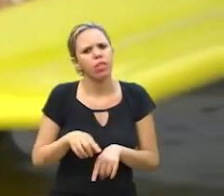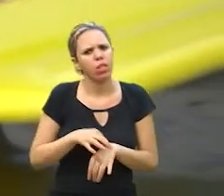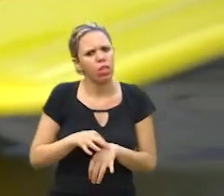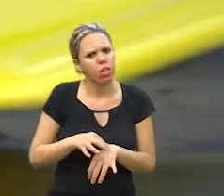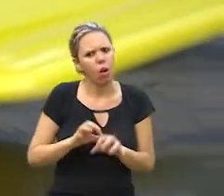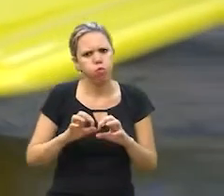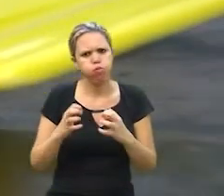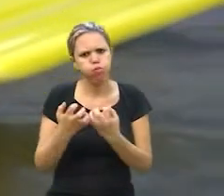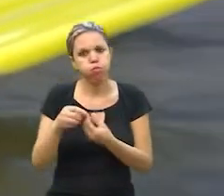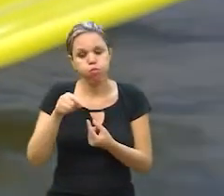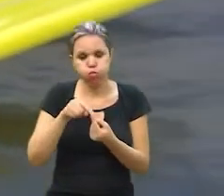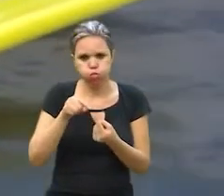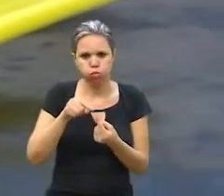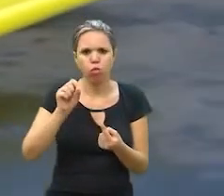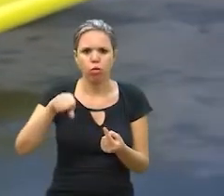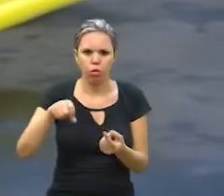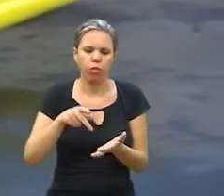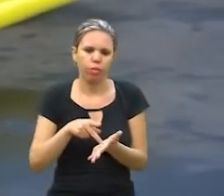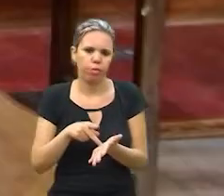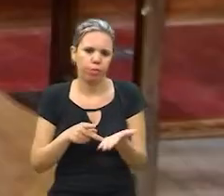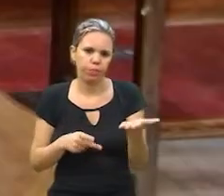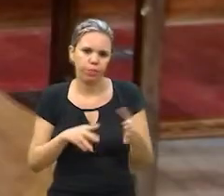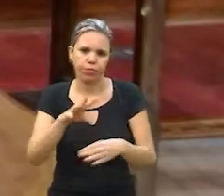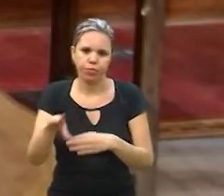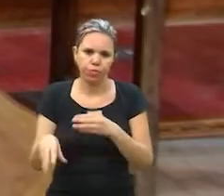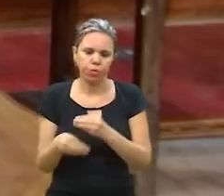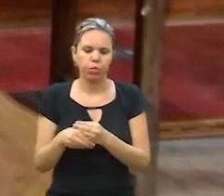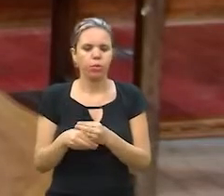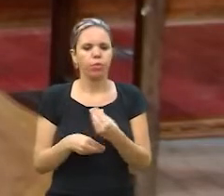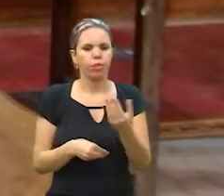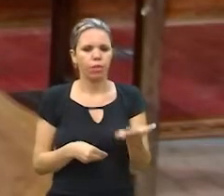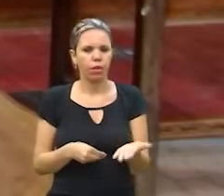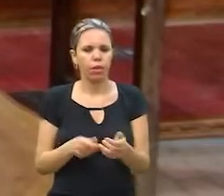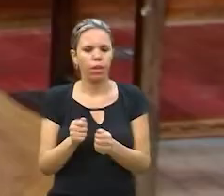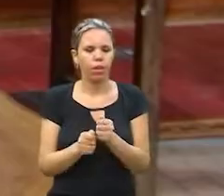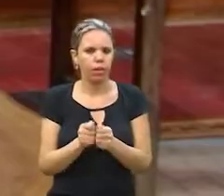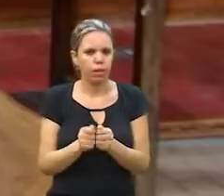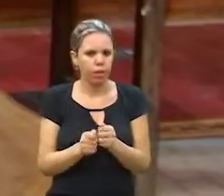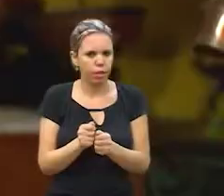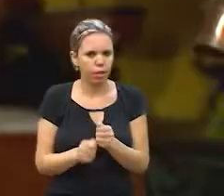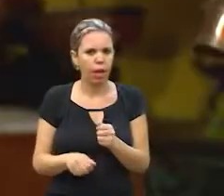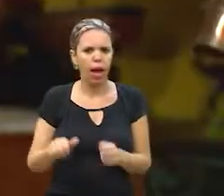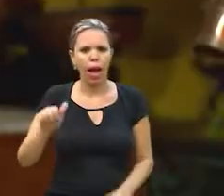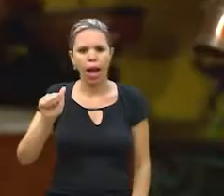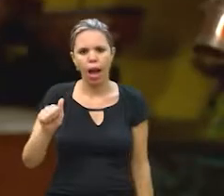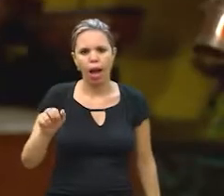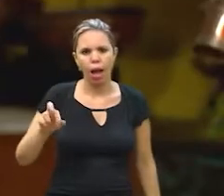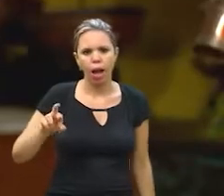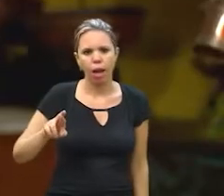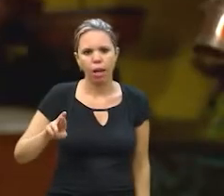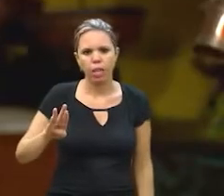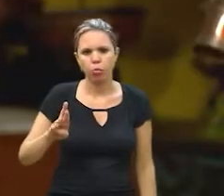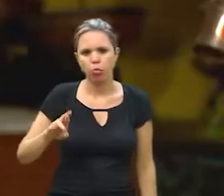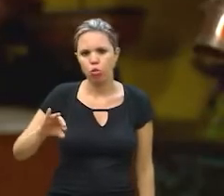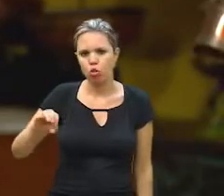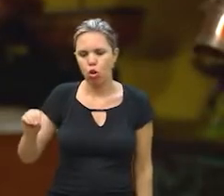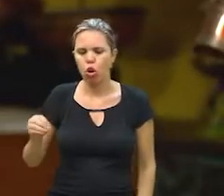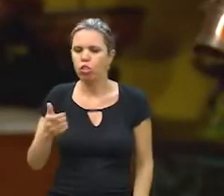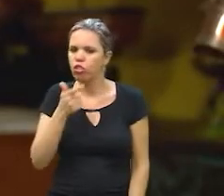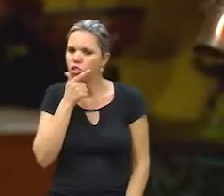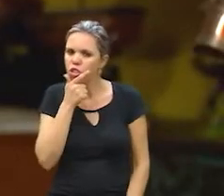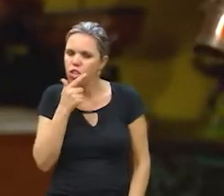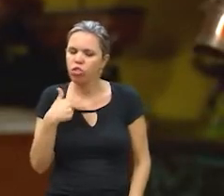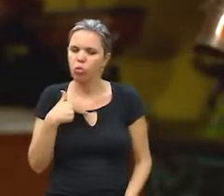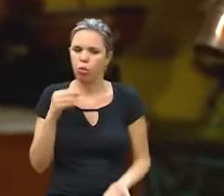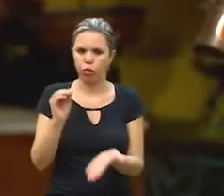seca, abóbora combinam. Combinam. E aí, acrescentando esse arroz diferente. Arbóreo, aquele parmesão que não pode faltar,